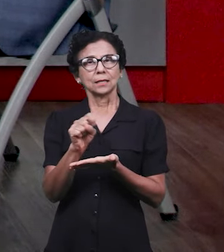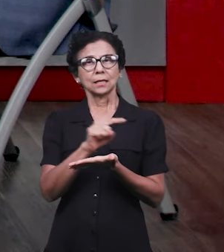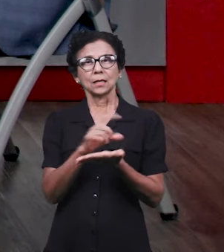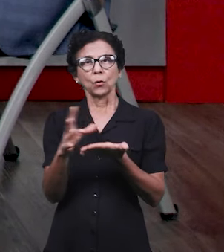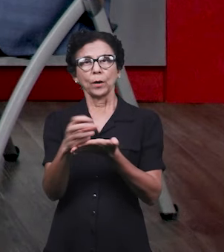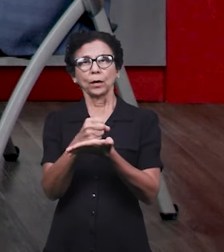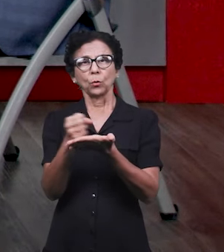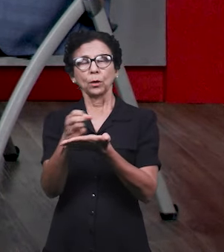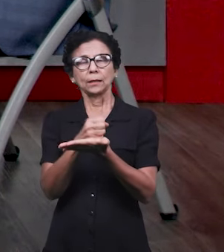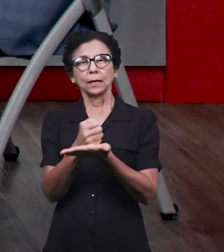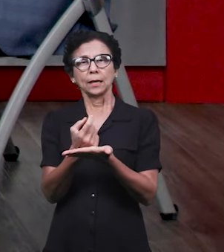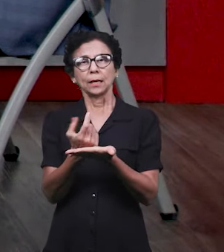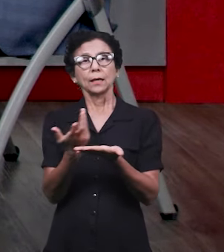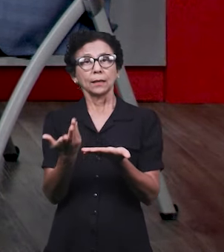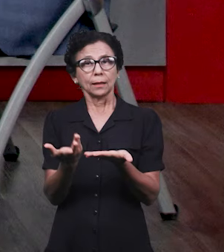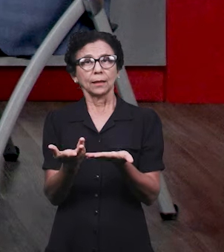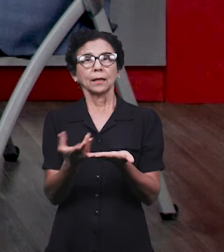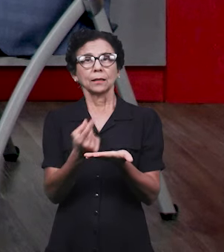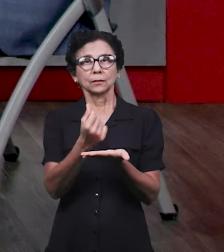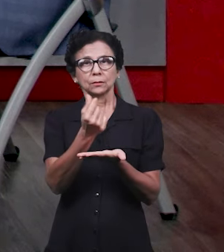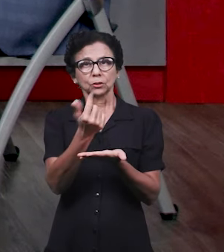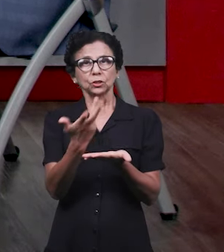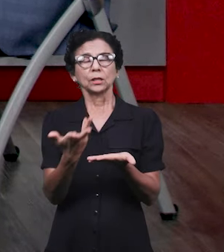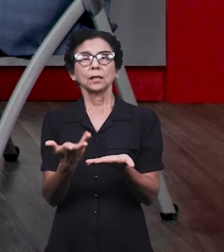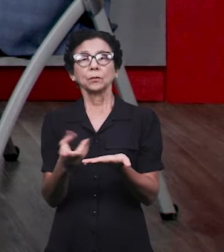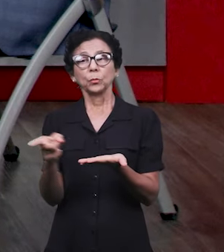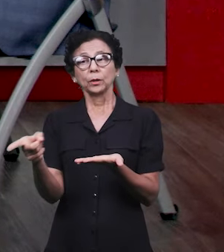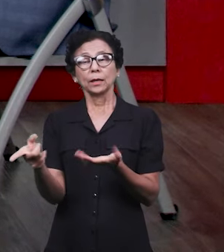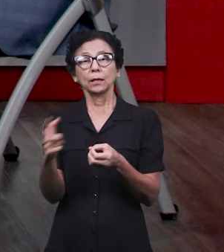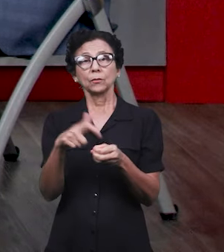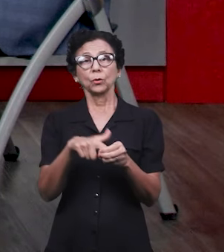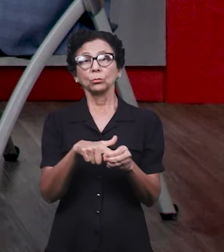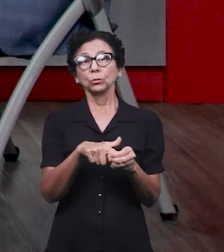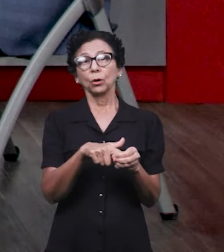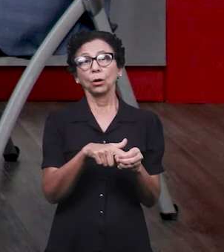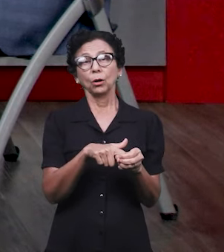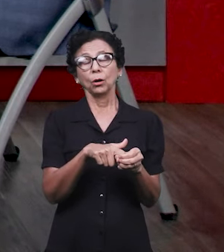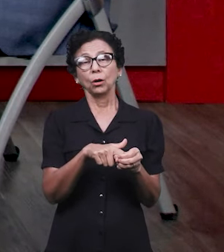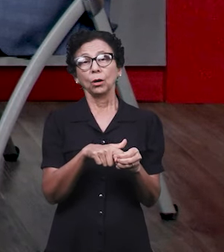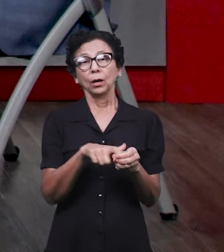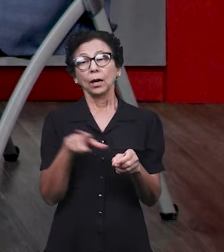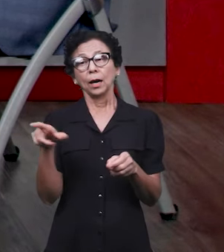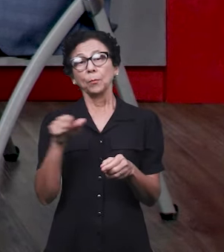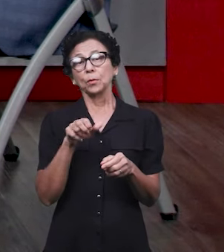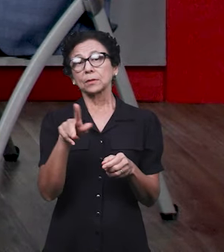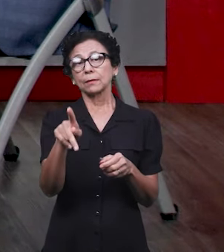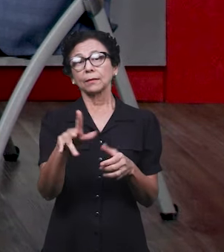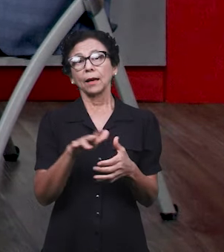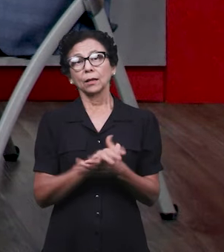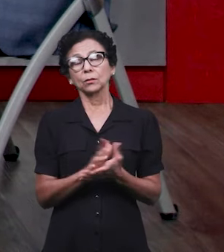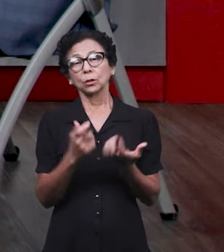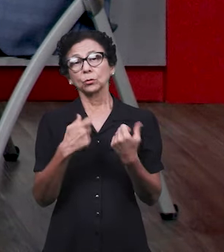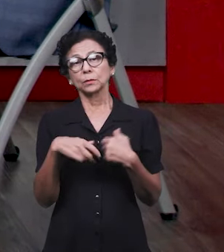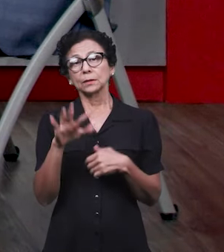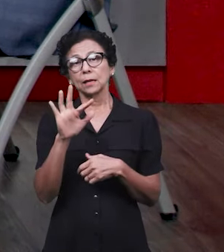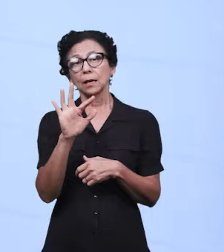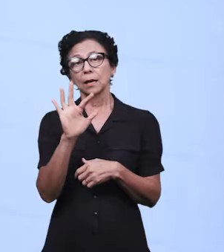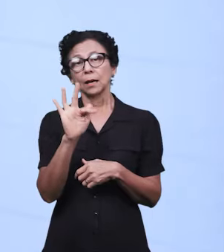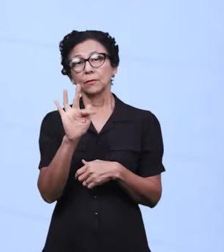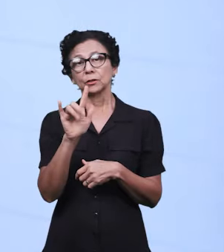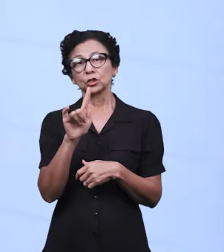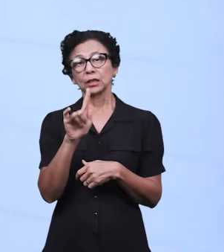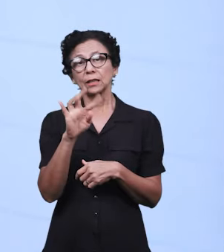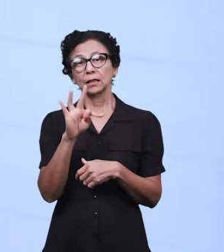que voltou ao mercado de trabalho, está sendo contratado ali, ele é aposentado. Ah, que ótimo, muito bom. Então, isso é muito bom.